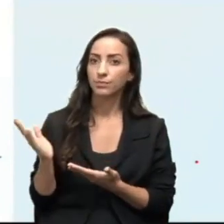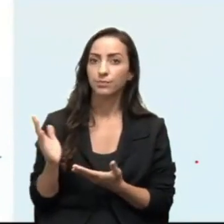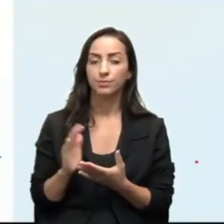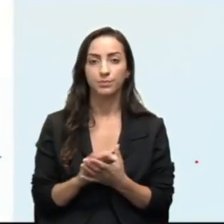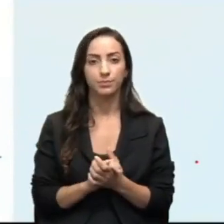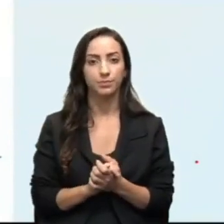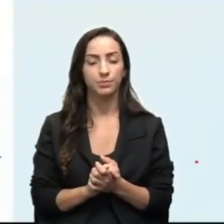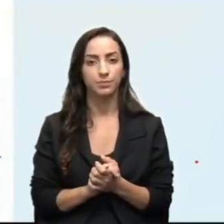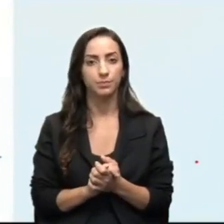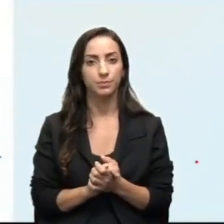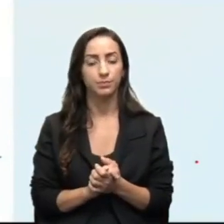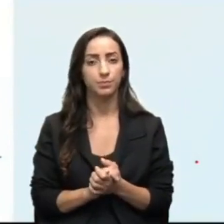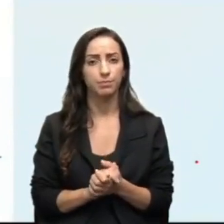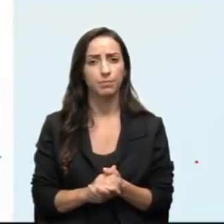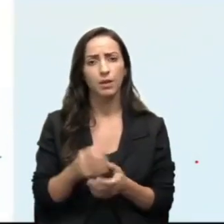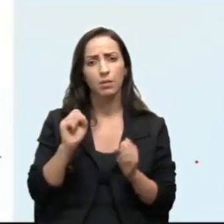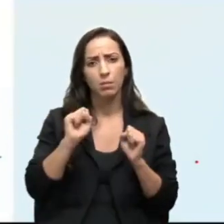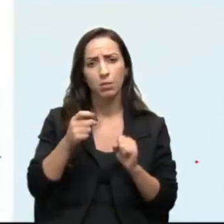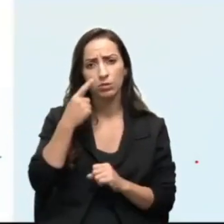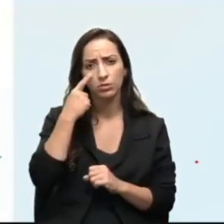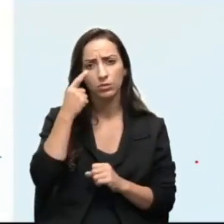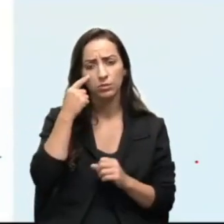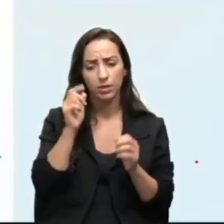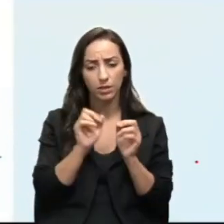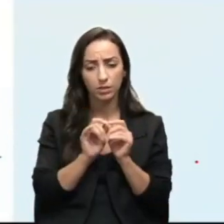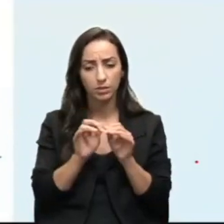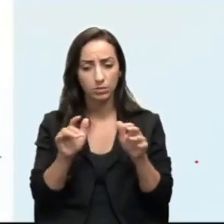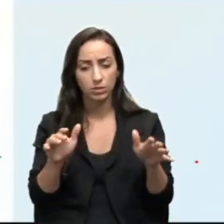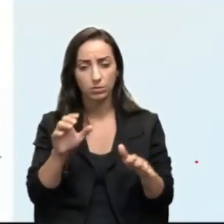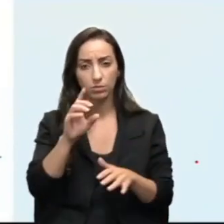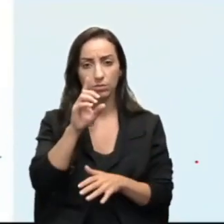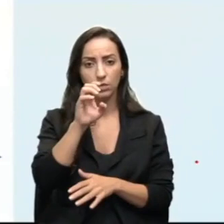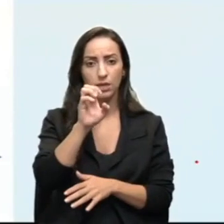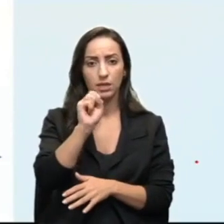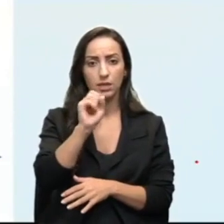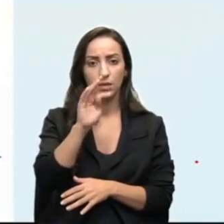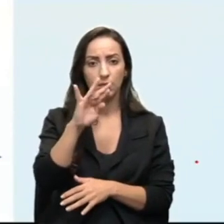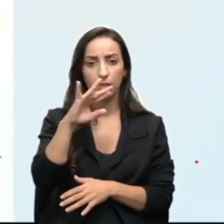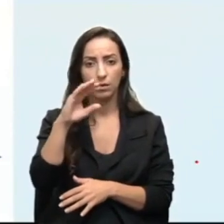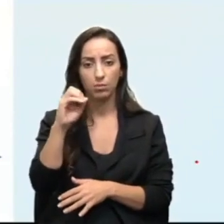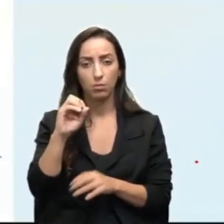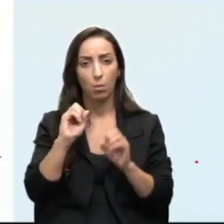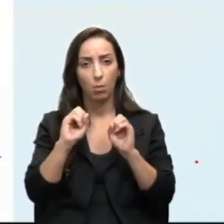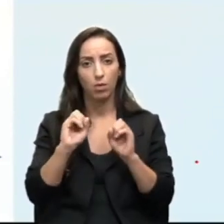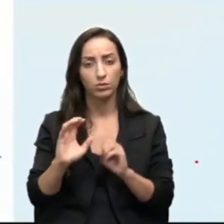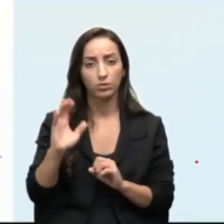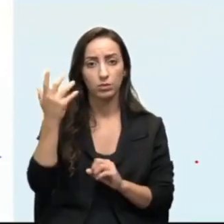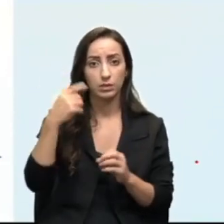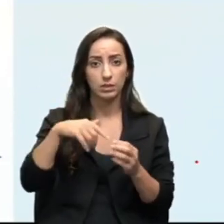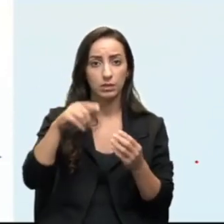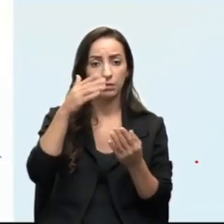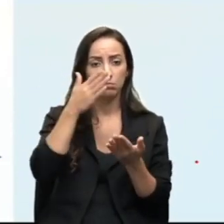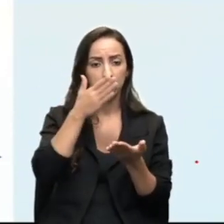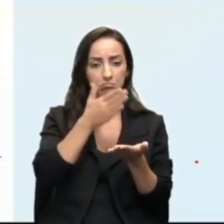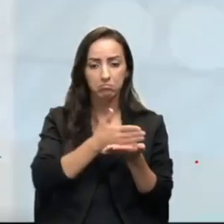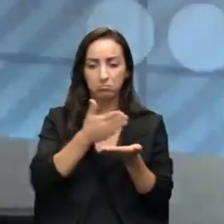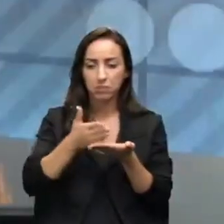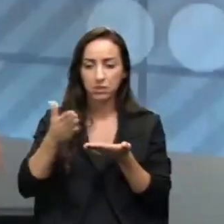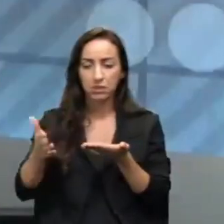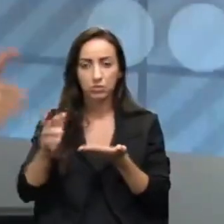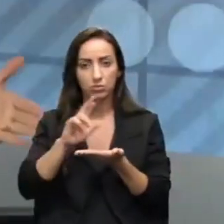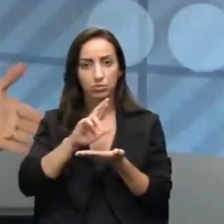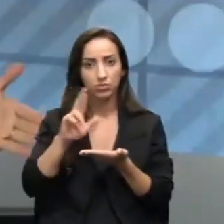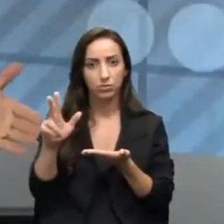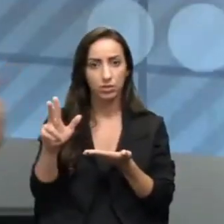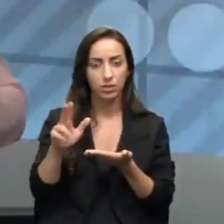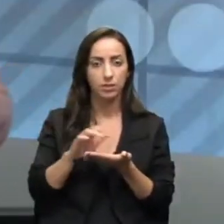Numa detalhamento de viga, a gente pode ver que a distribuição dos estribos, elas podem ocorrer em trechos diferentes dentro do